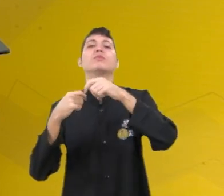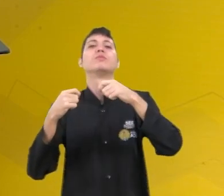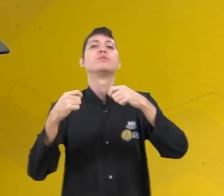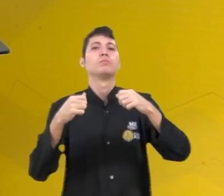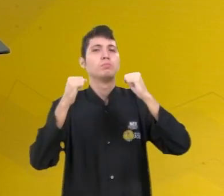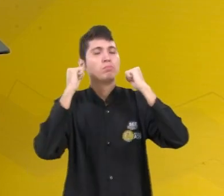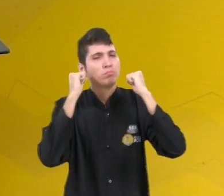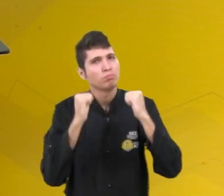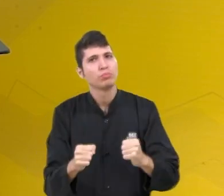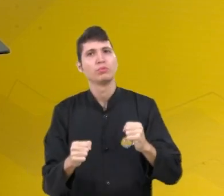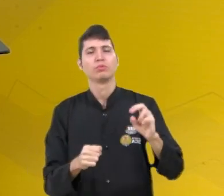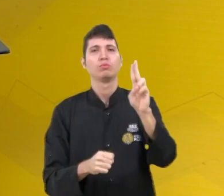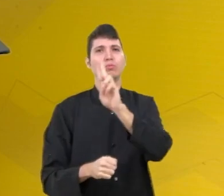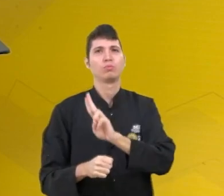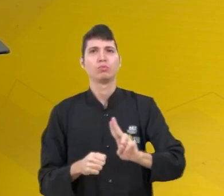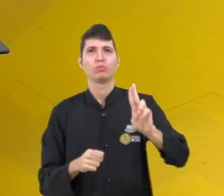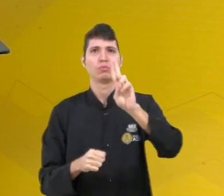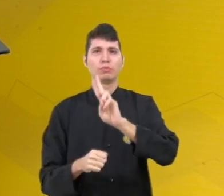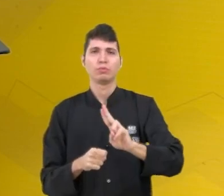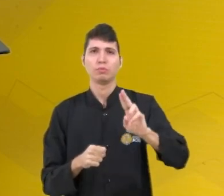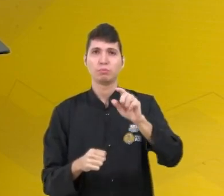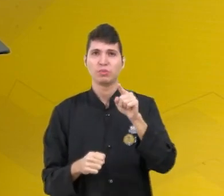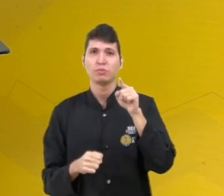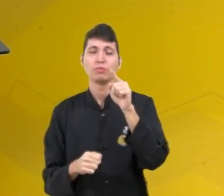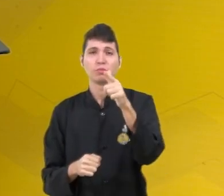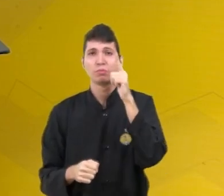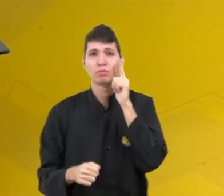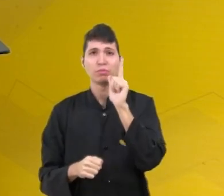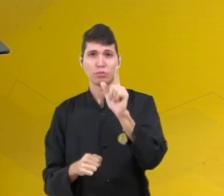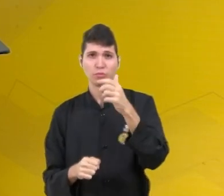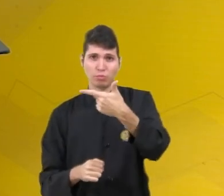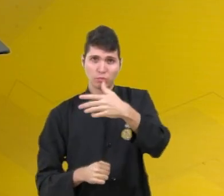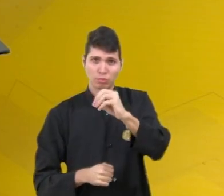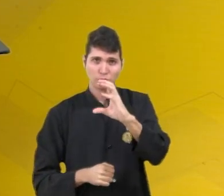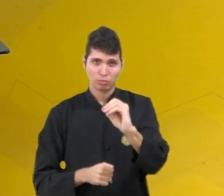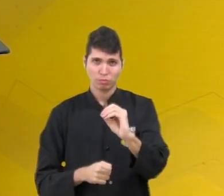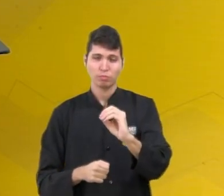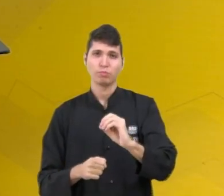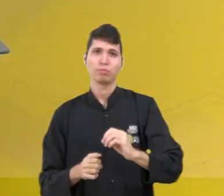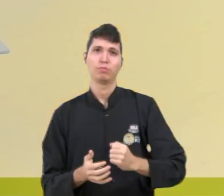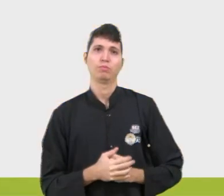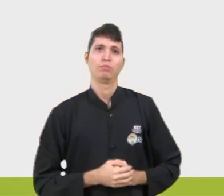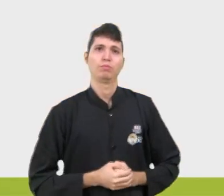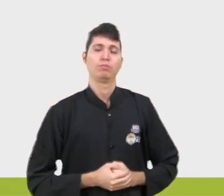competência fácil, né, de você alcançar os 200 pontos. Vamos continuar?